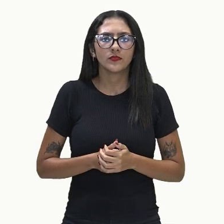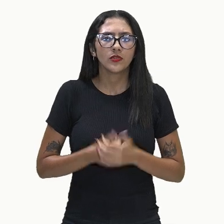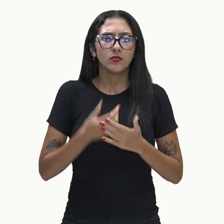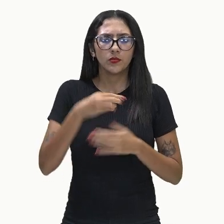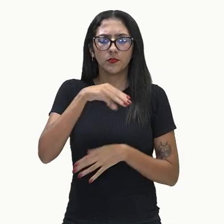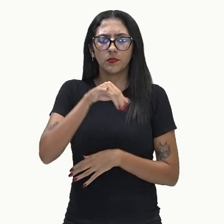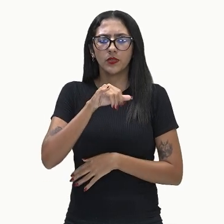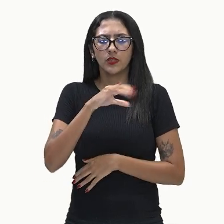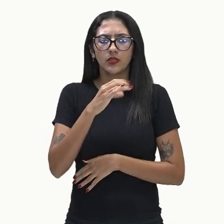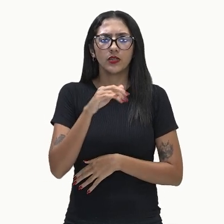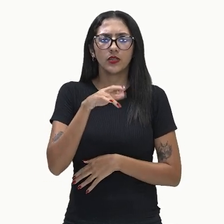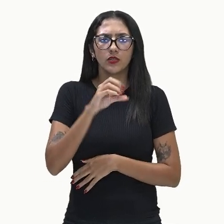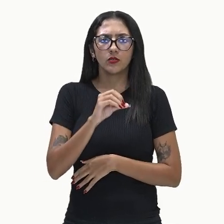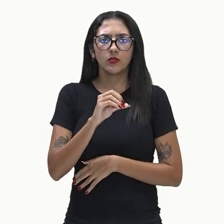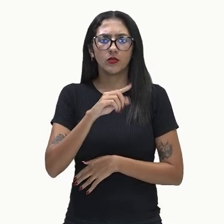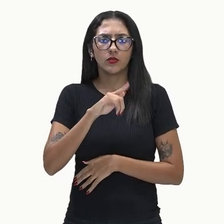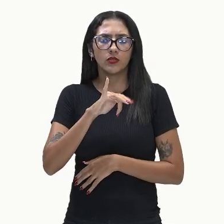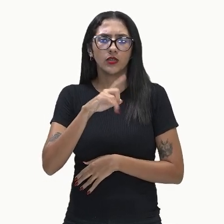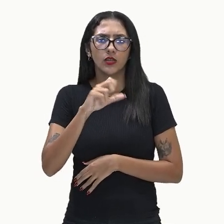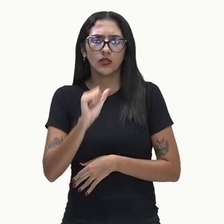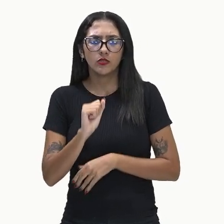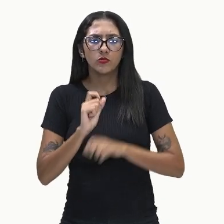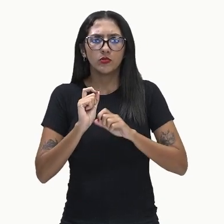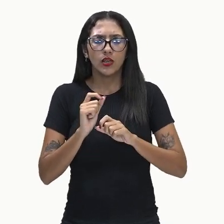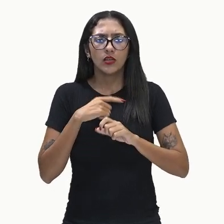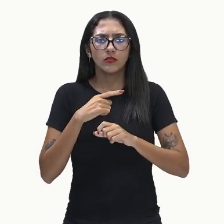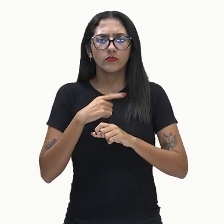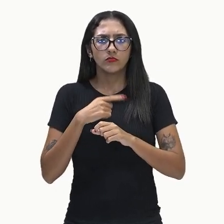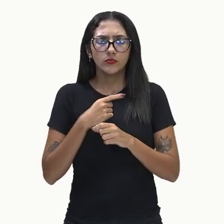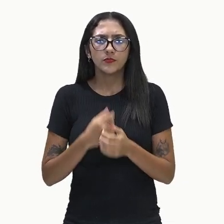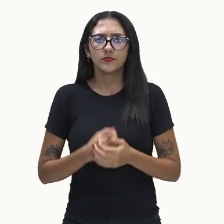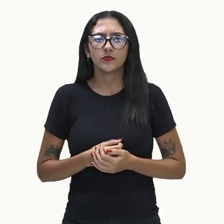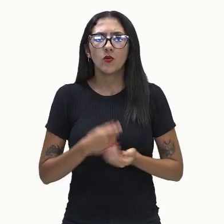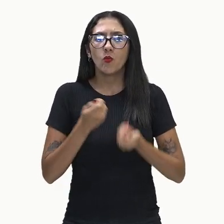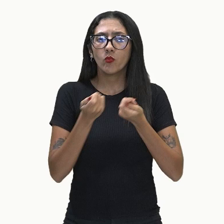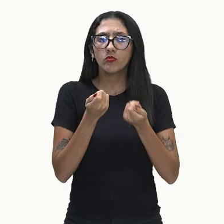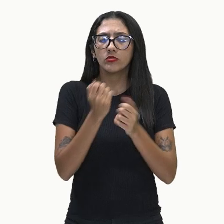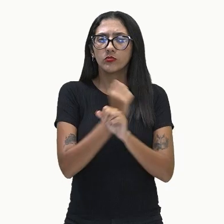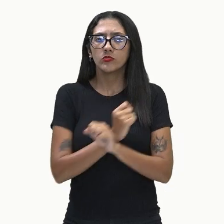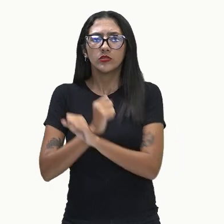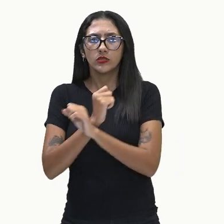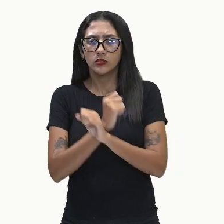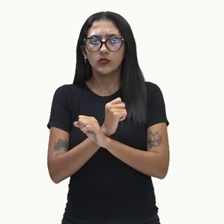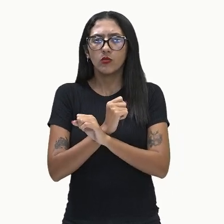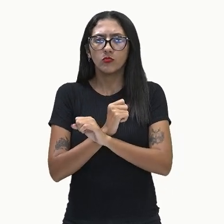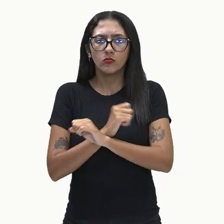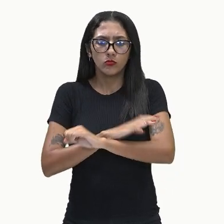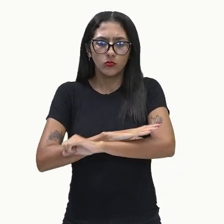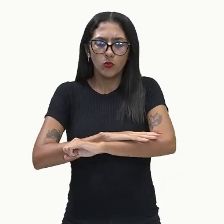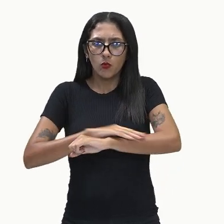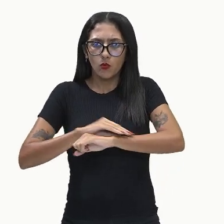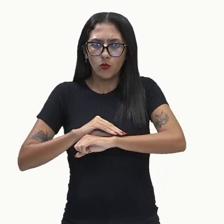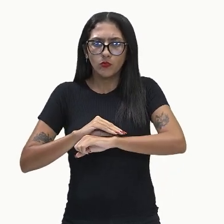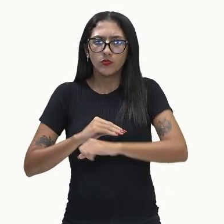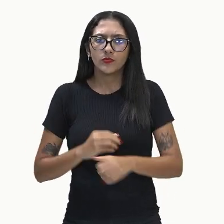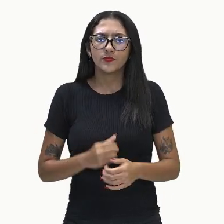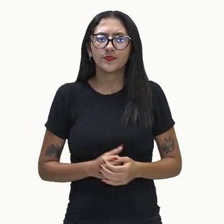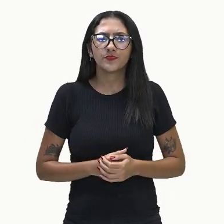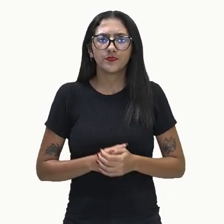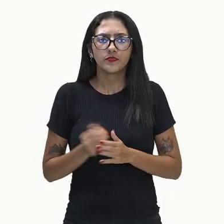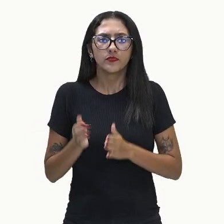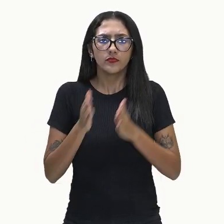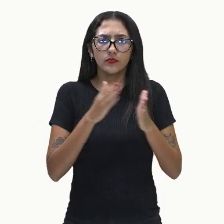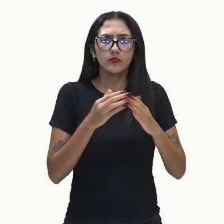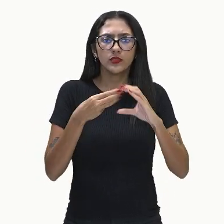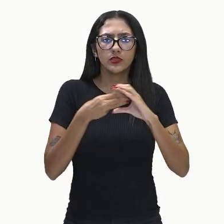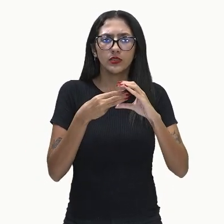nos processos de inflamação e reparação do nosso sistema nervoso. E as células ependimais revestem